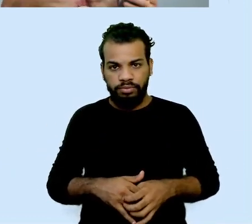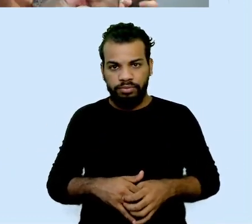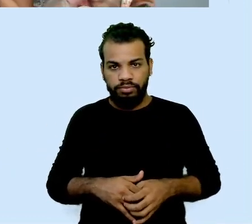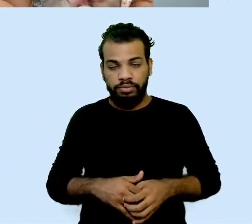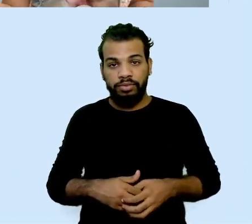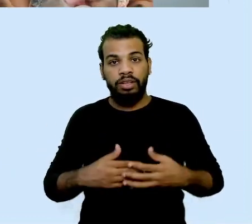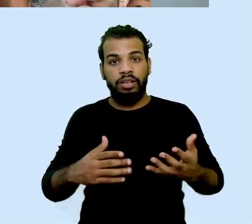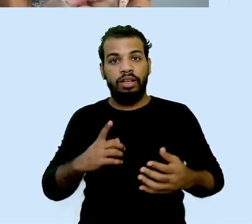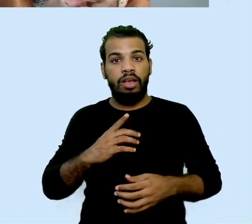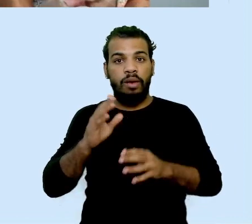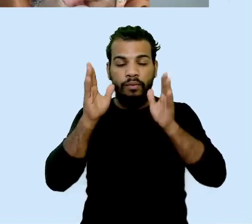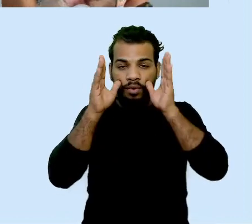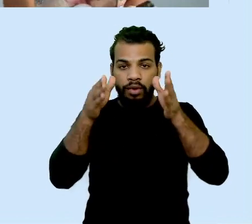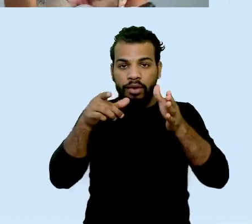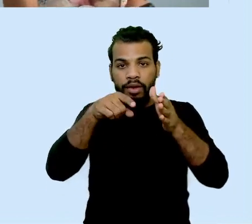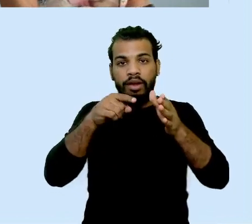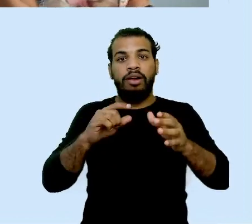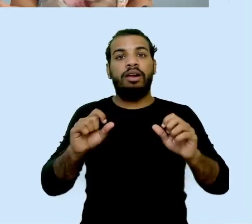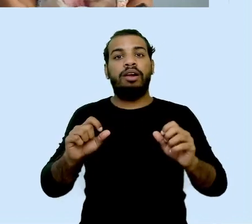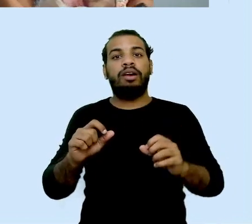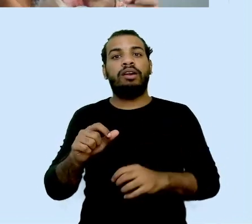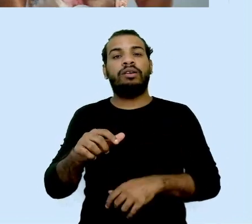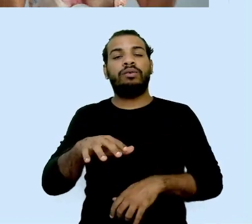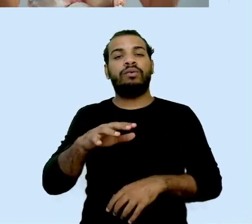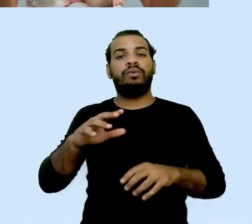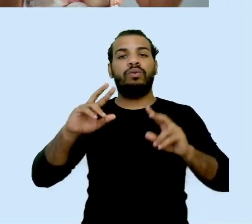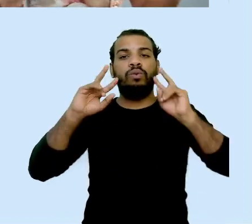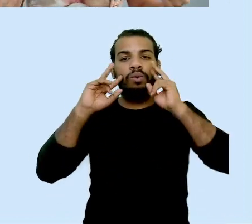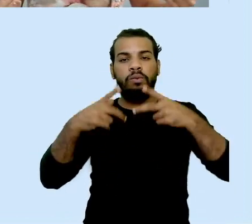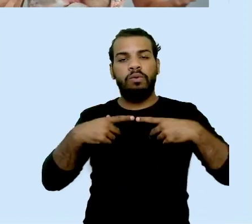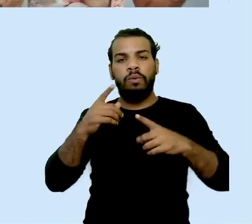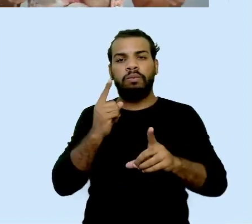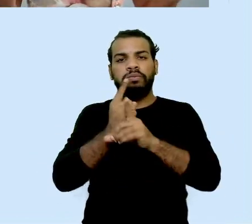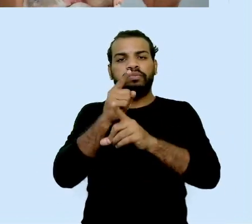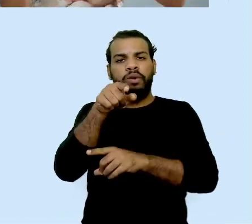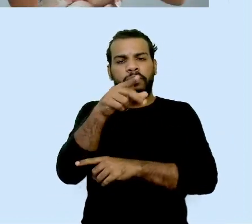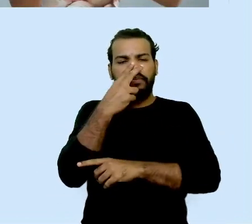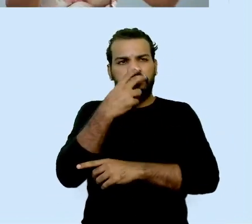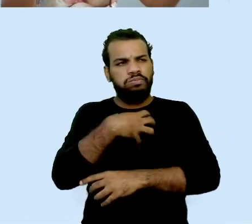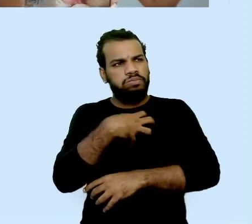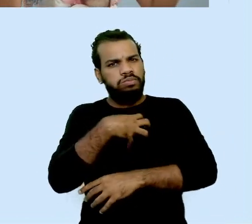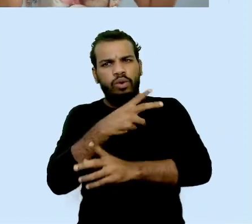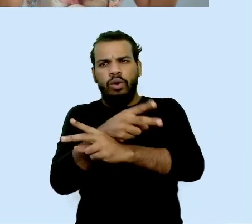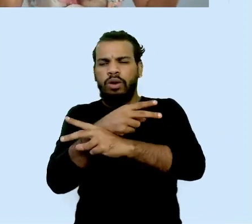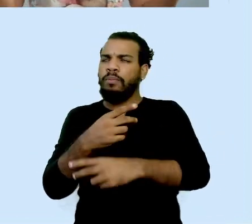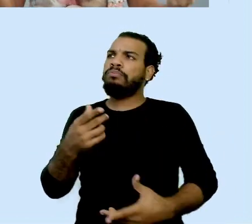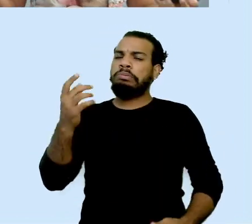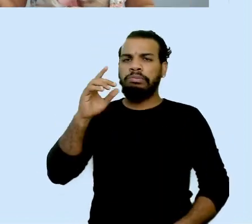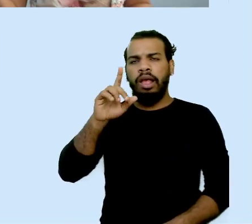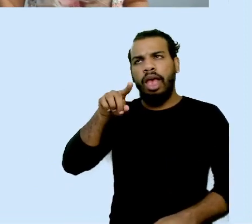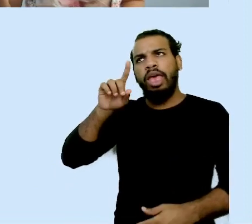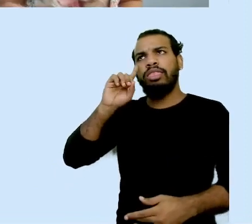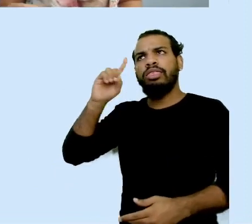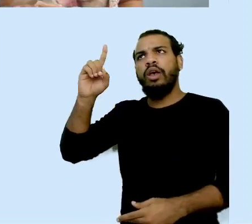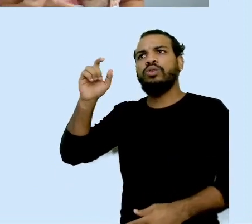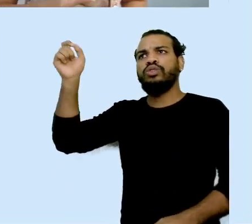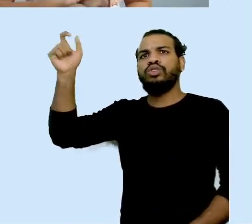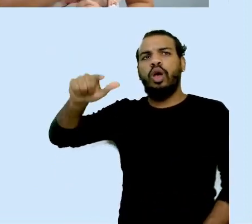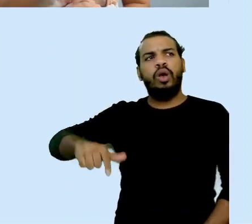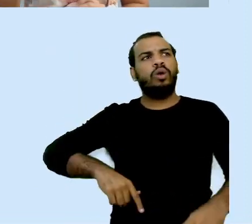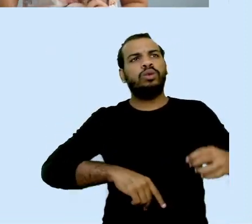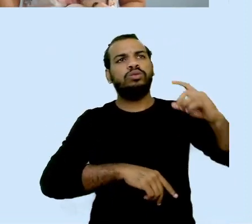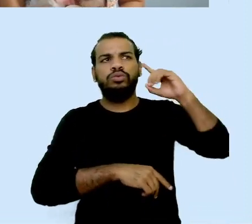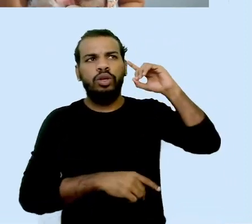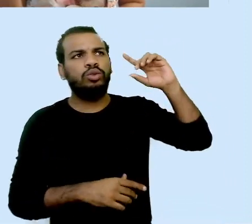essas energias, né, para essa força da natureza que o homem identificava como um deus. Então existia o deus do sol, o deus da chuva, o deus da colheita. Então